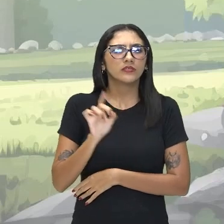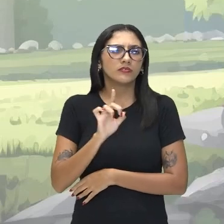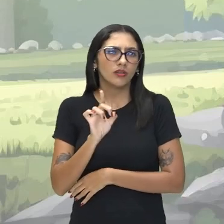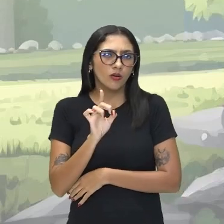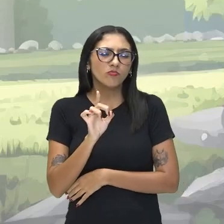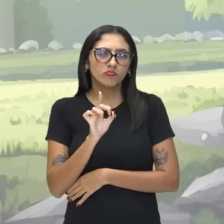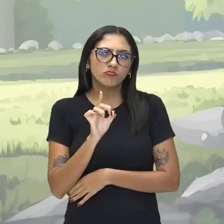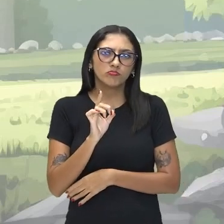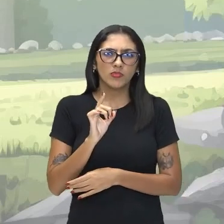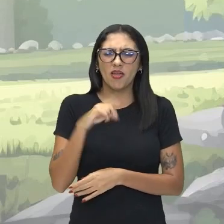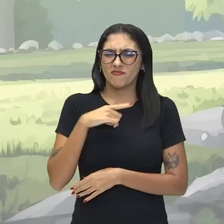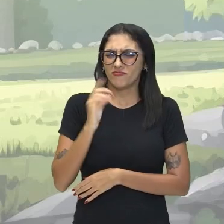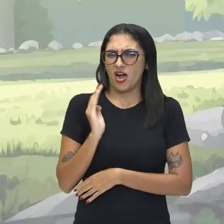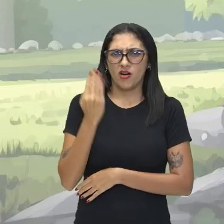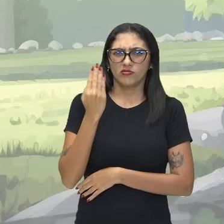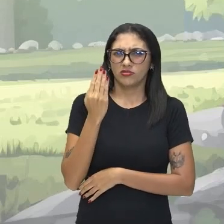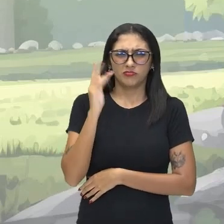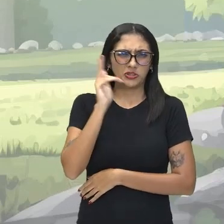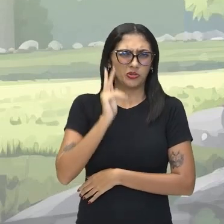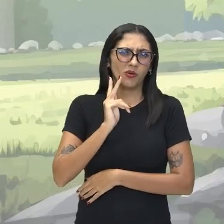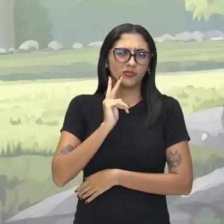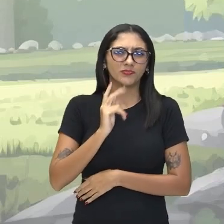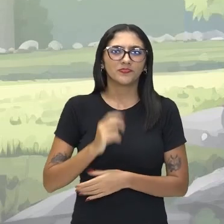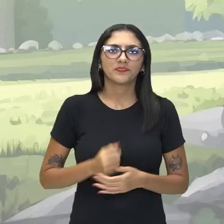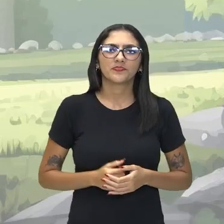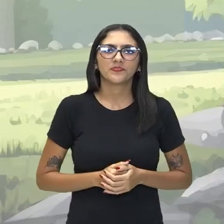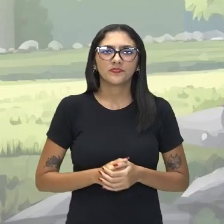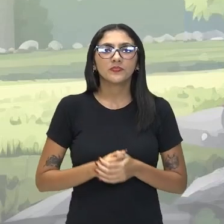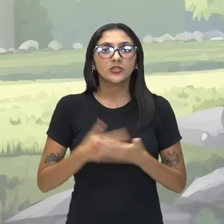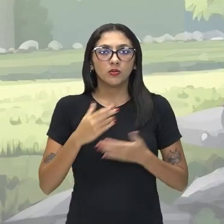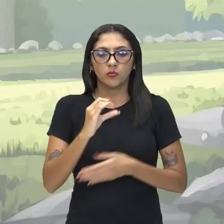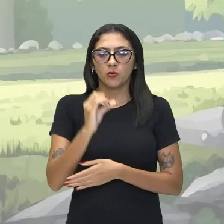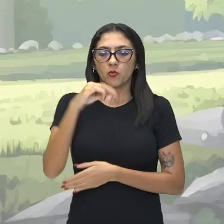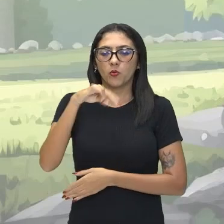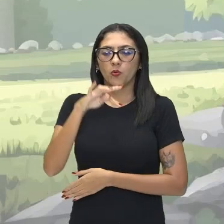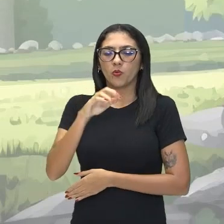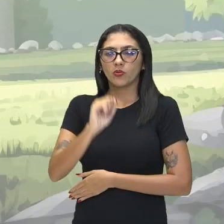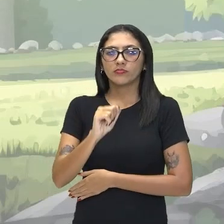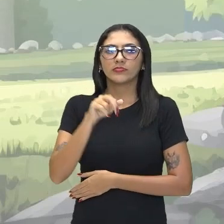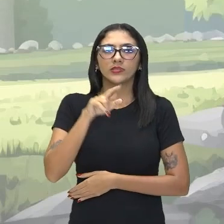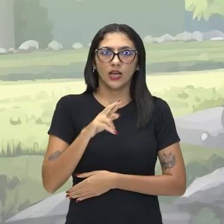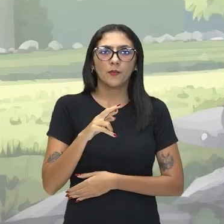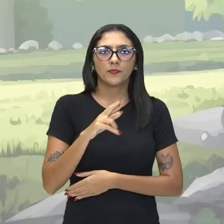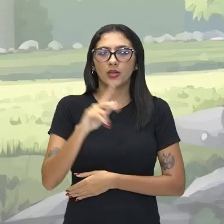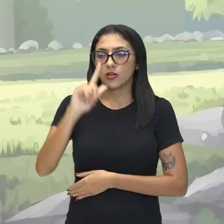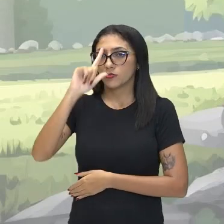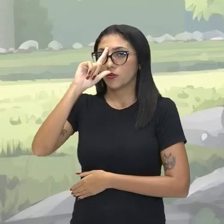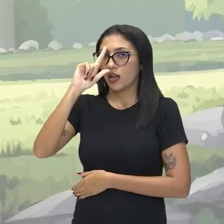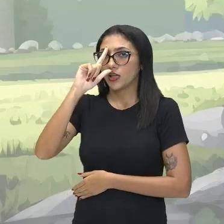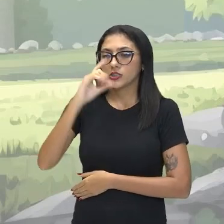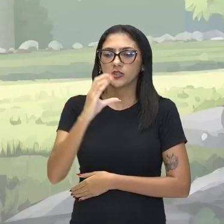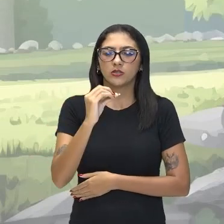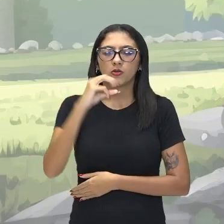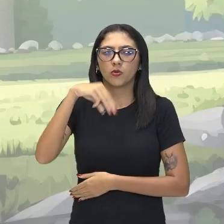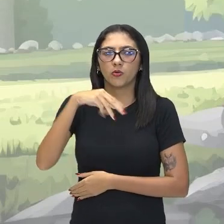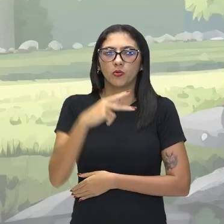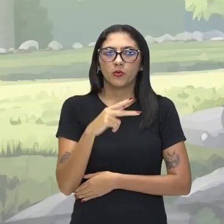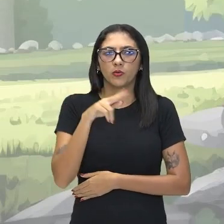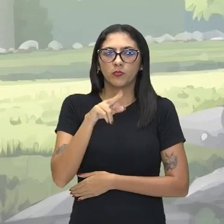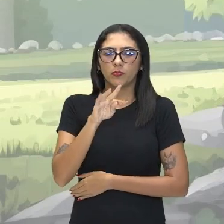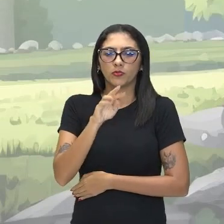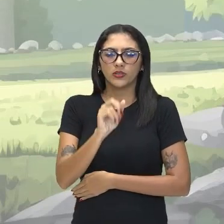alguma coisa falsa? Então, o contar, ele é do latim, né? Ele vem do latim aí, computare. Então, contar